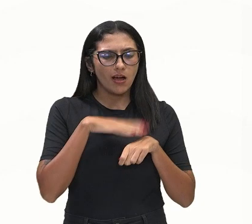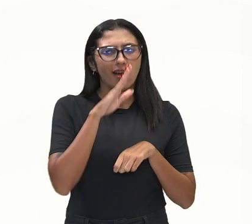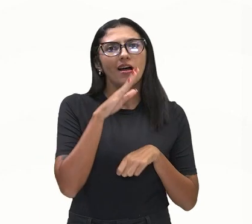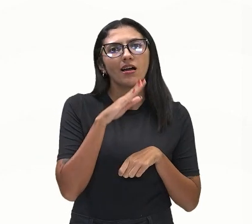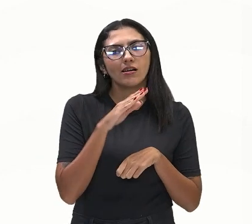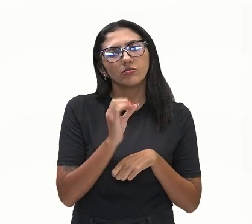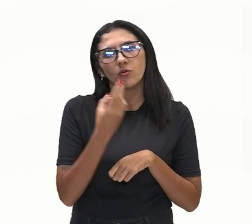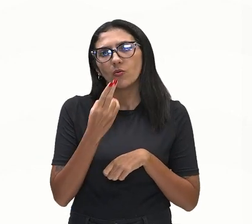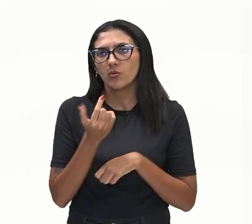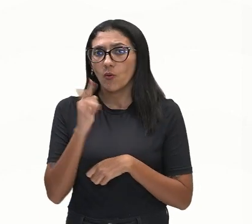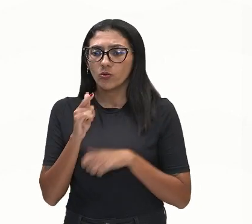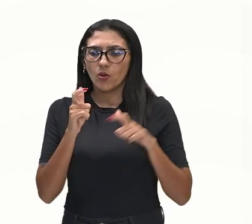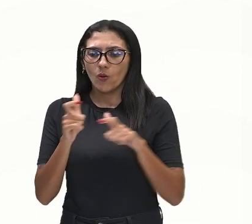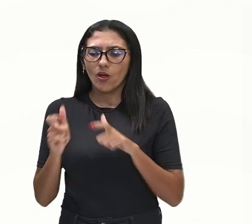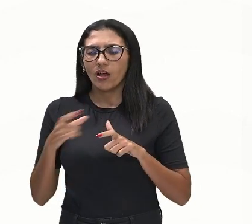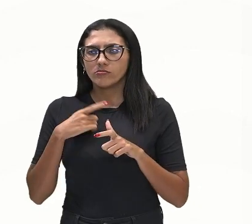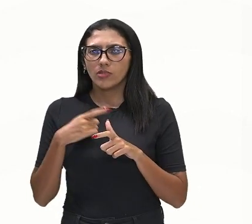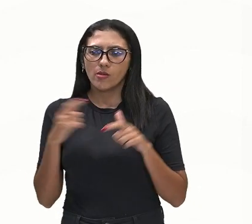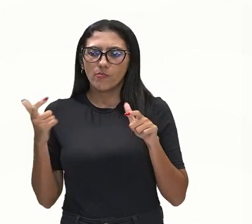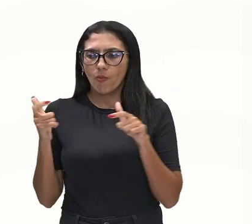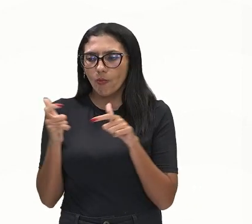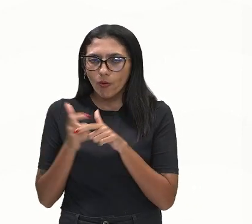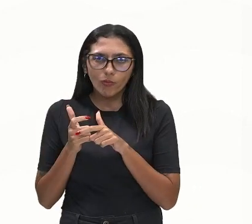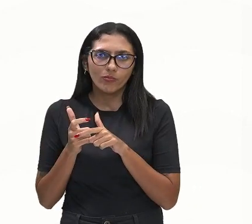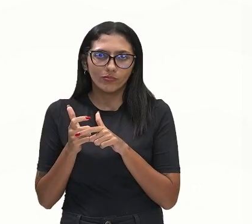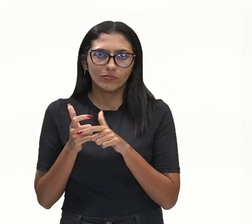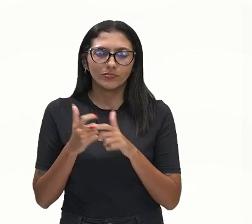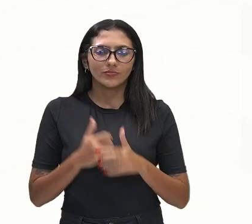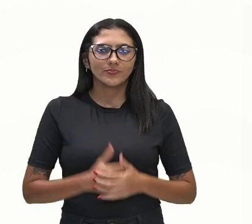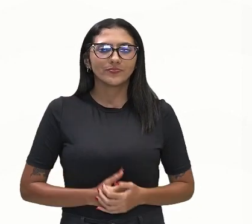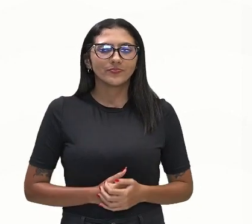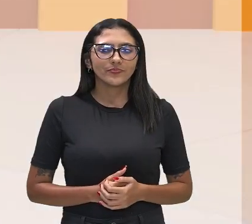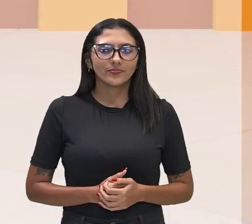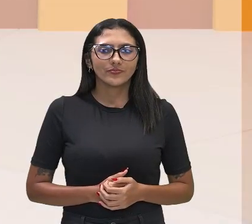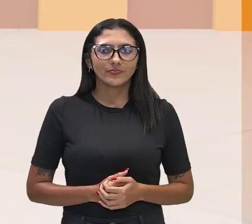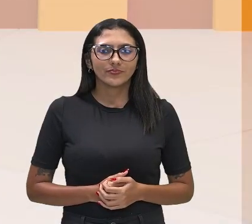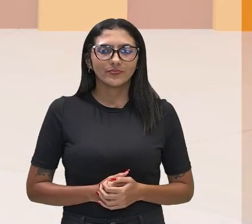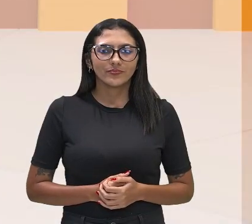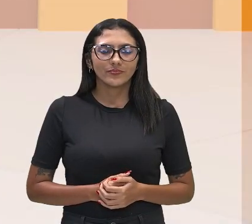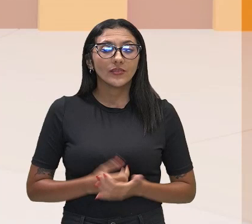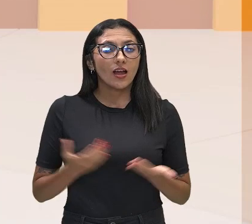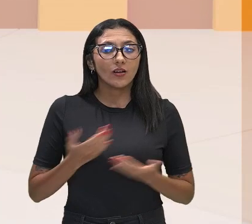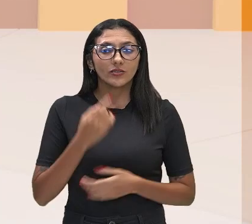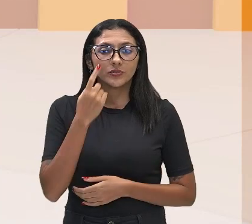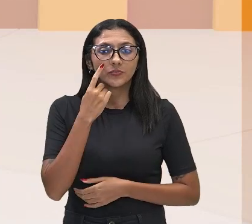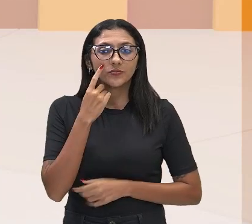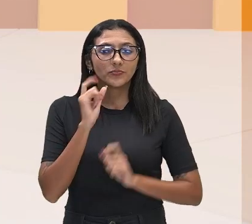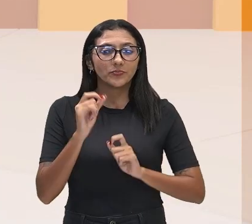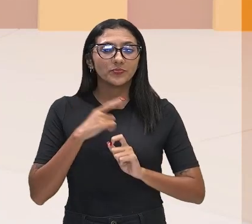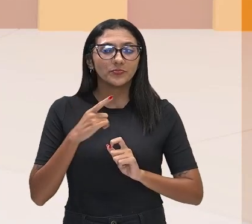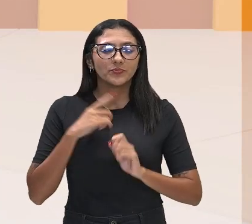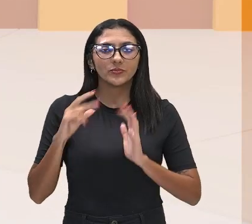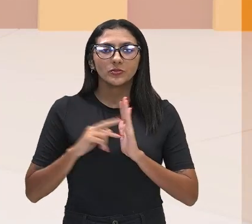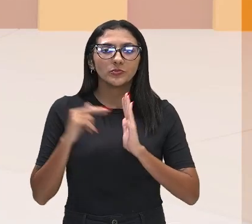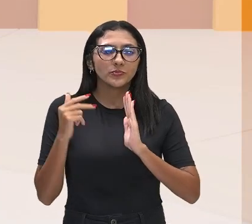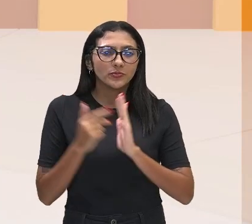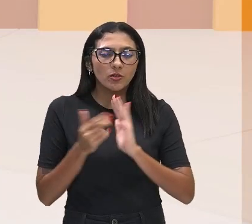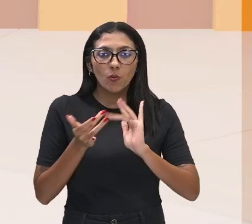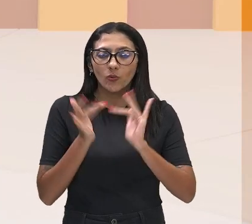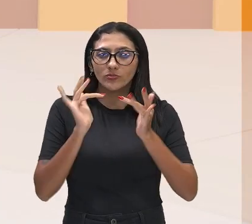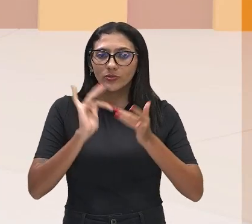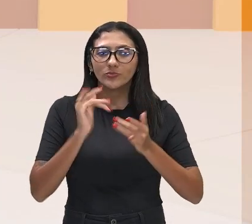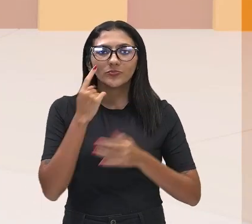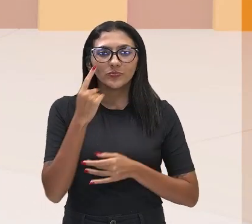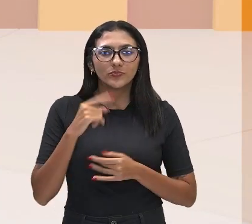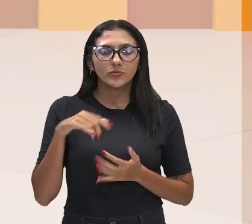vai ocorrer em menor escala. Agora sim a gente vai falar um pouquinho sobre esse contexto da globalização, porque não há